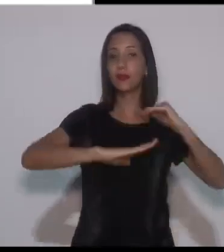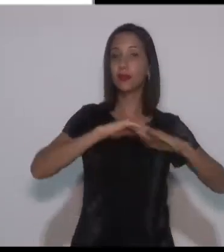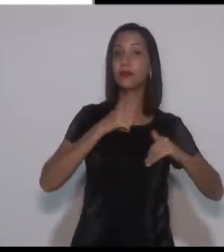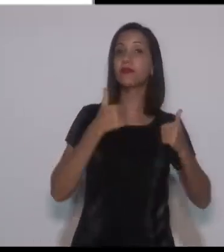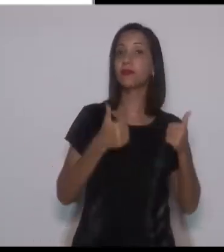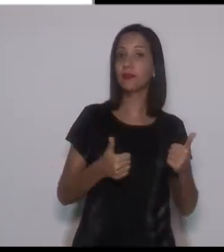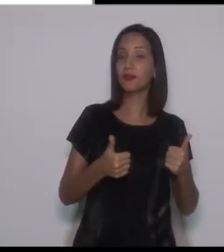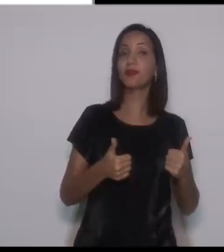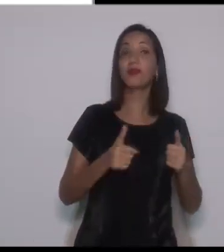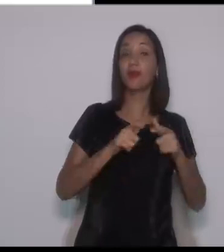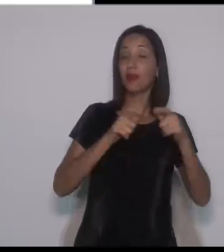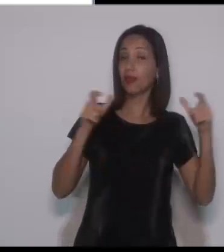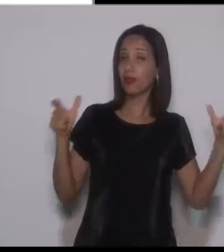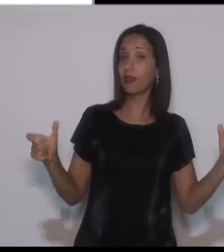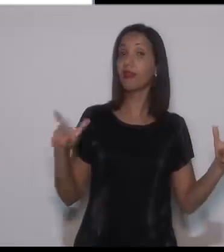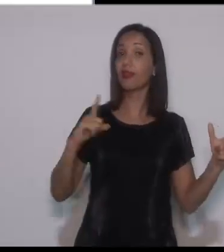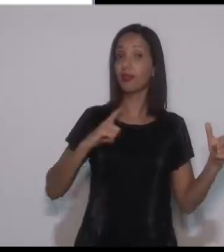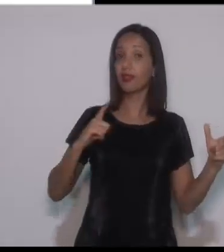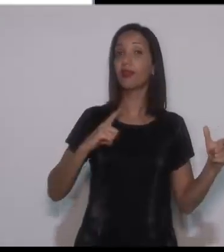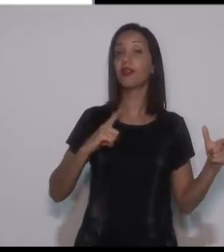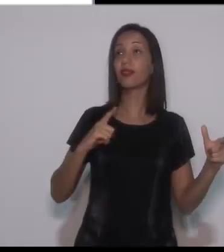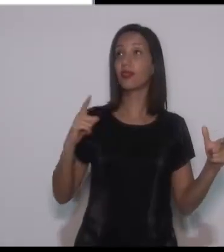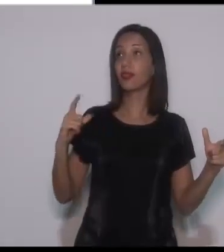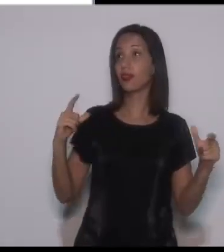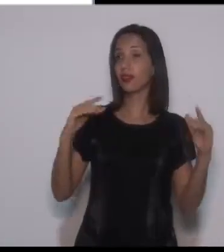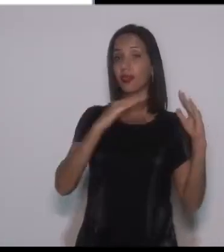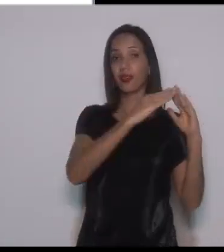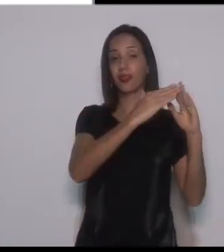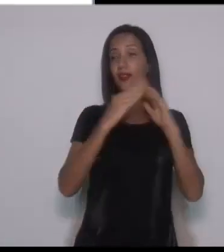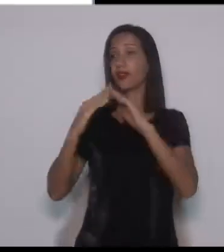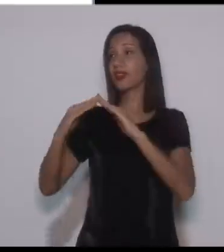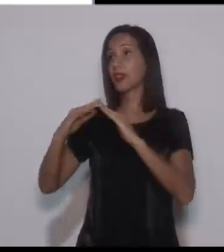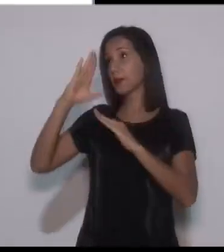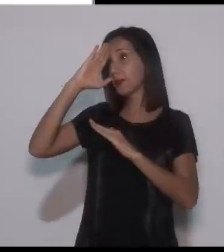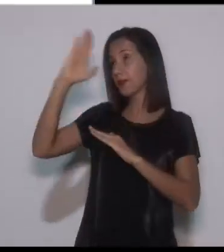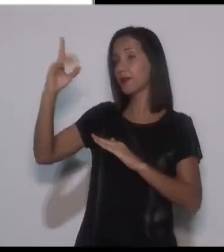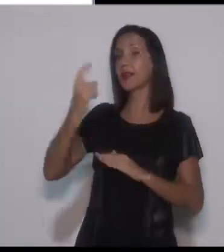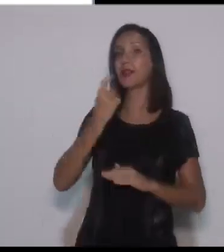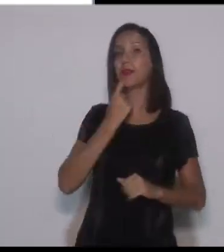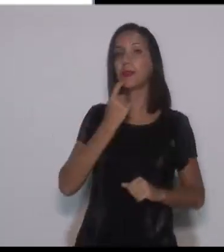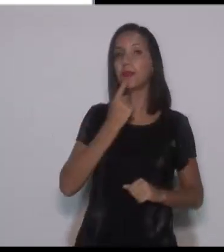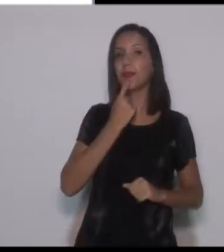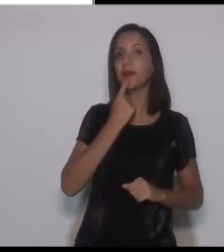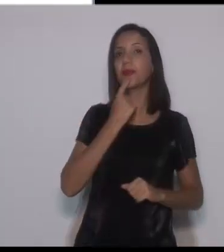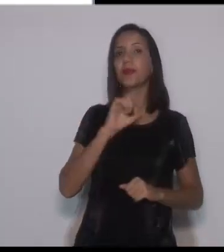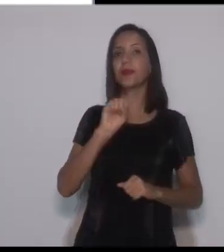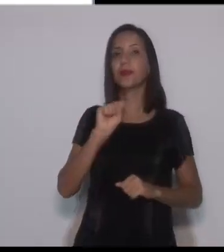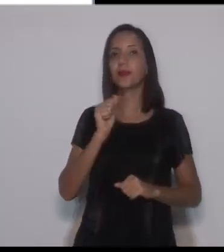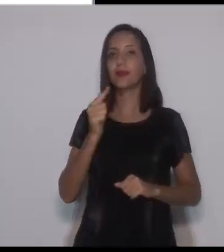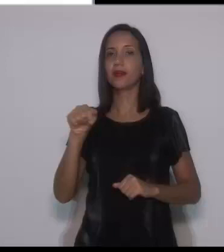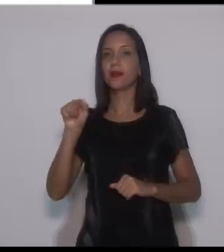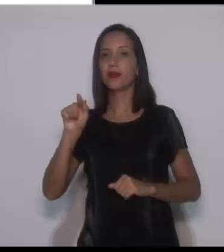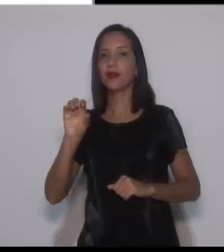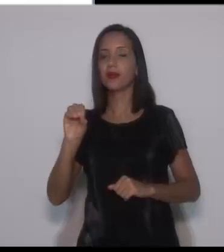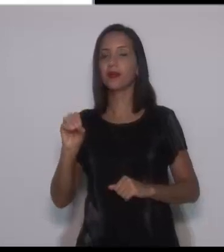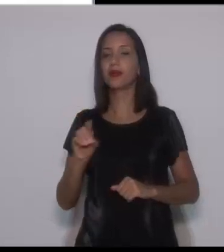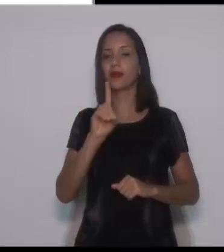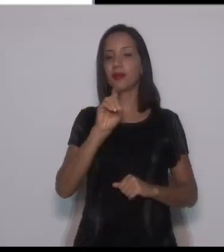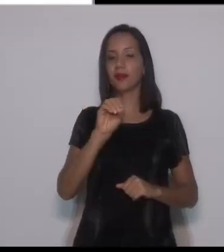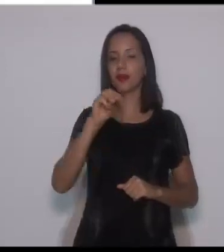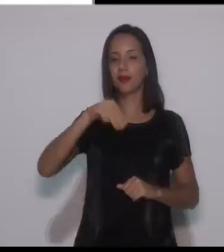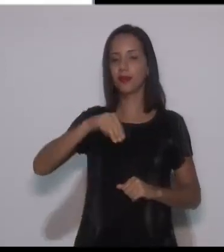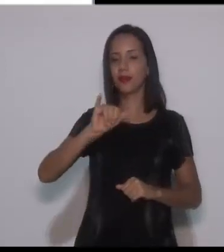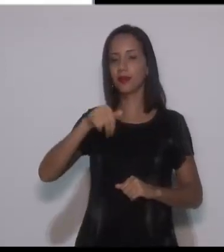grande ali, uma quantidade muito grande, que eles vêm de cidades vizinhas, principalmente Campinas, ali a região do São Domingos, etc. Então, como que a gente